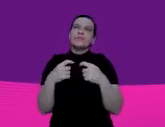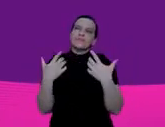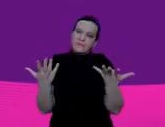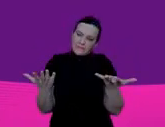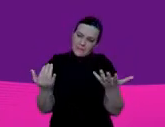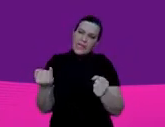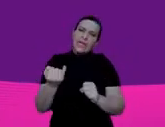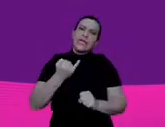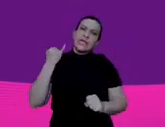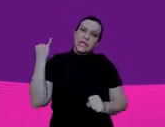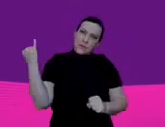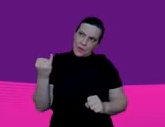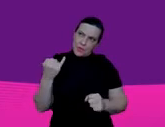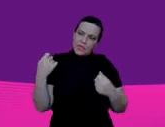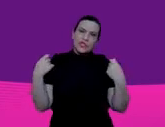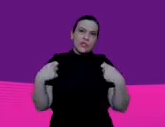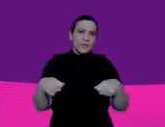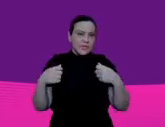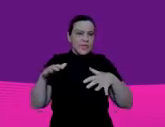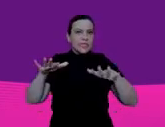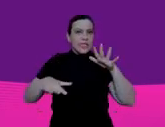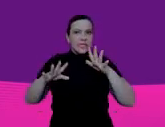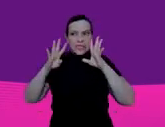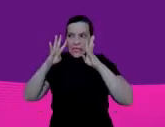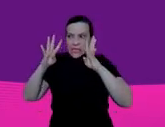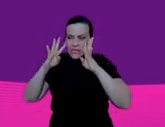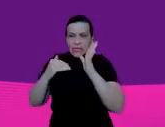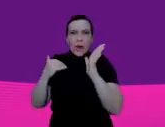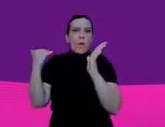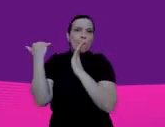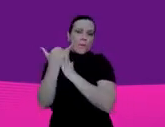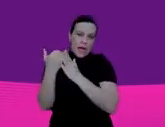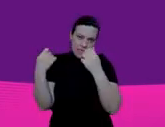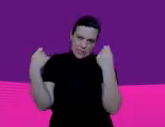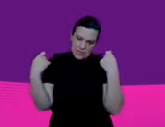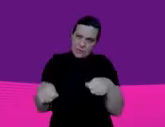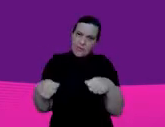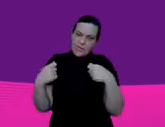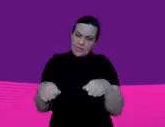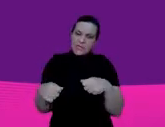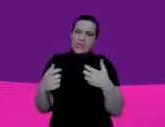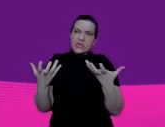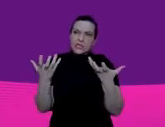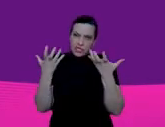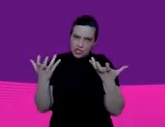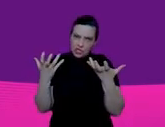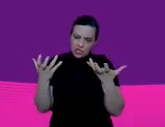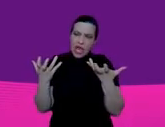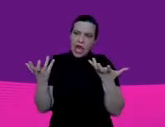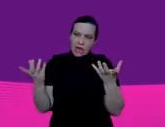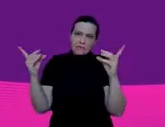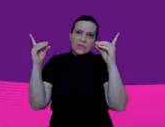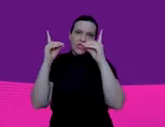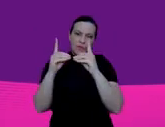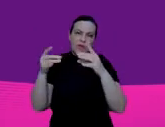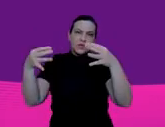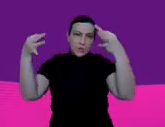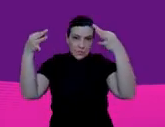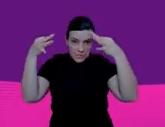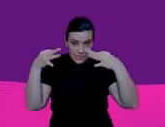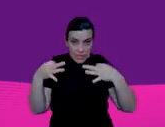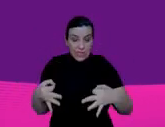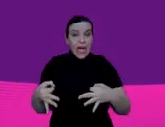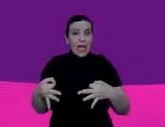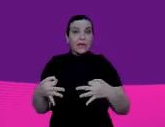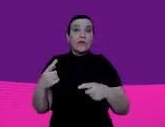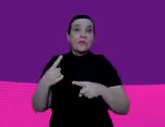sinais de alarme, e a gente quer melhorar esse reconhecimento dos sinais de alarme para que esses pacientes sejam prontamente investigados da maneira